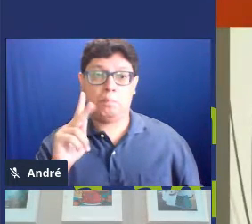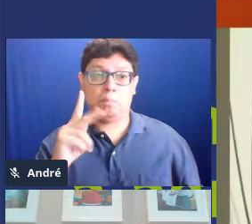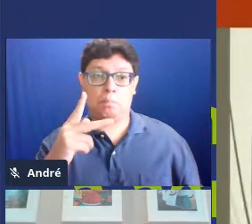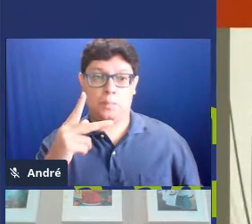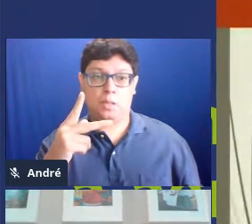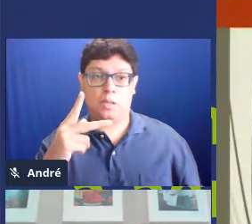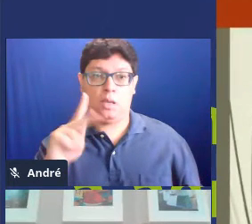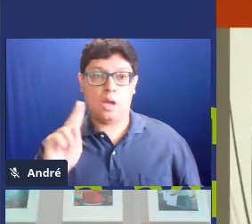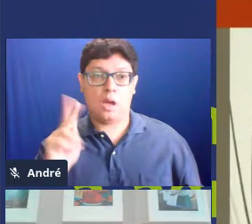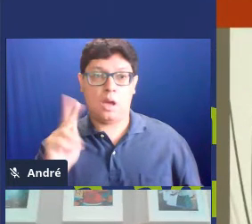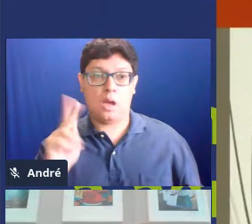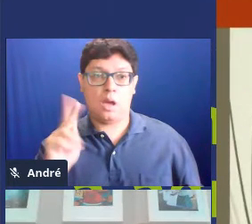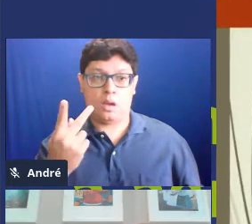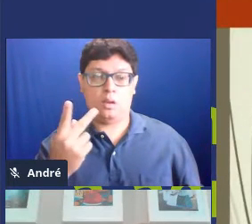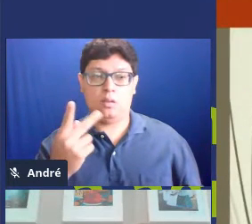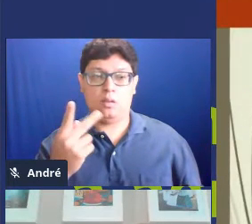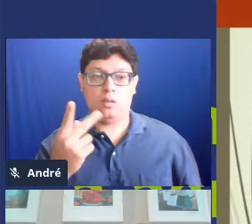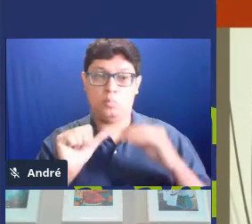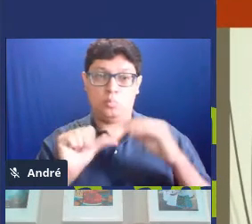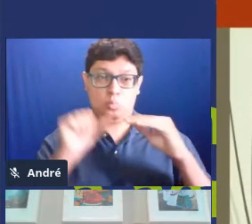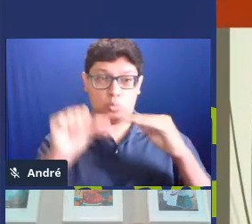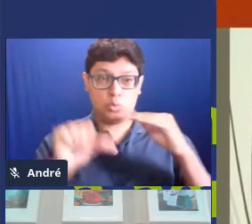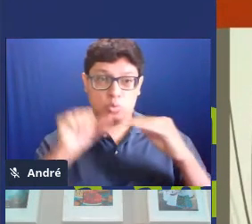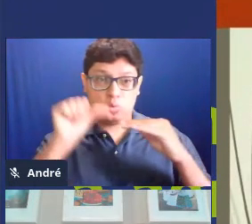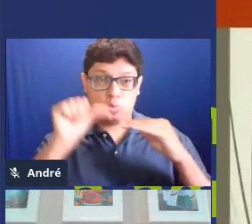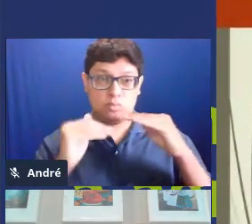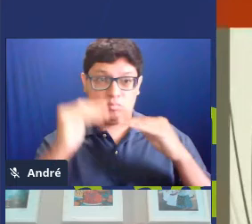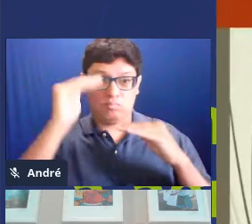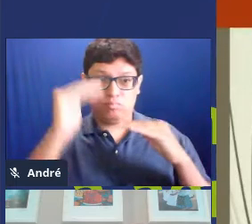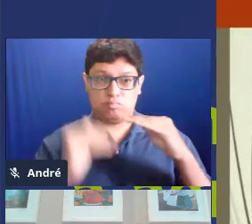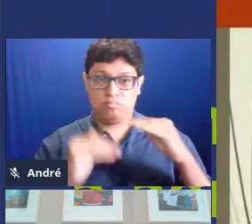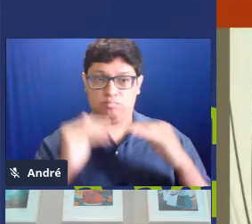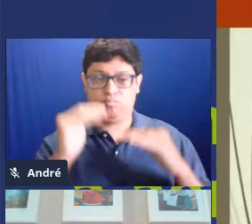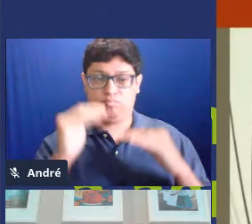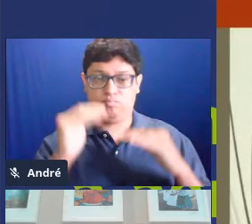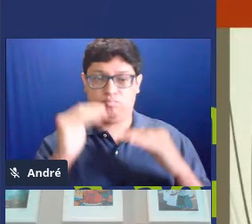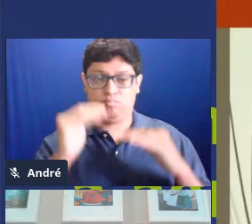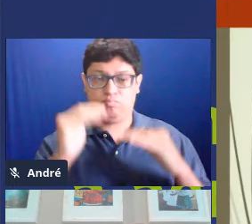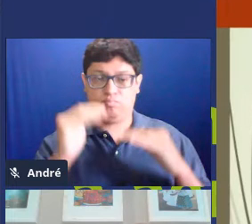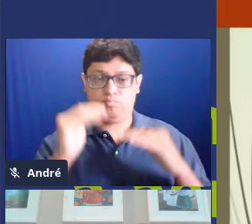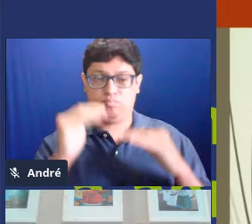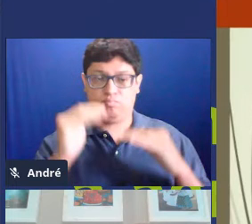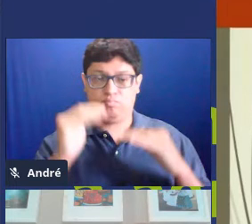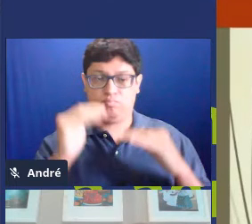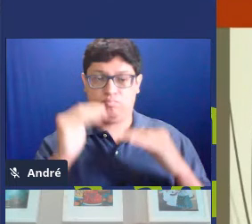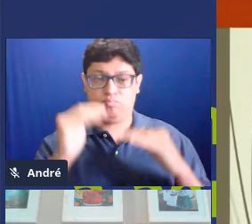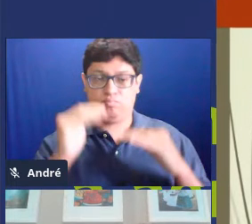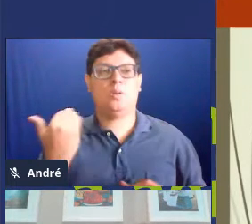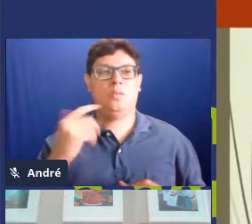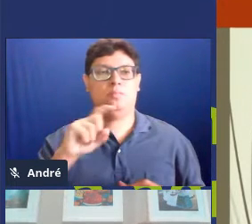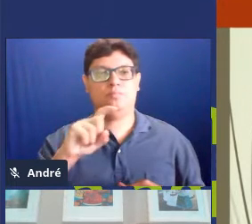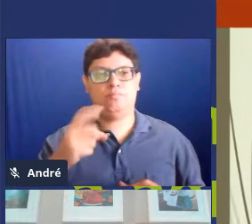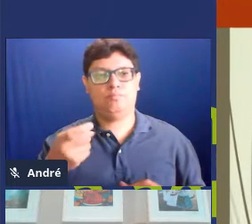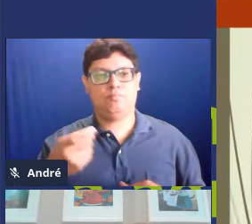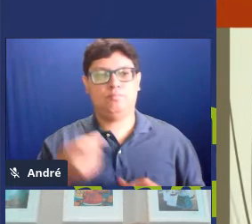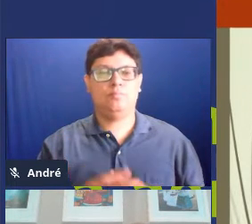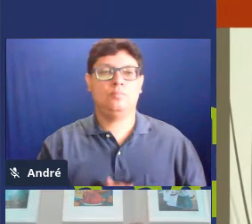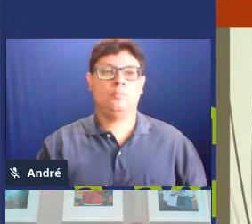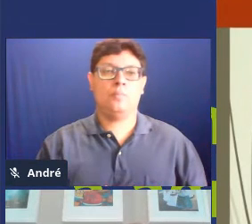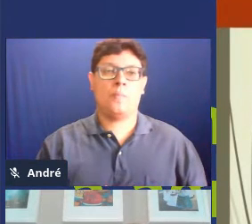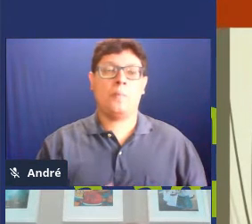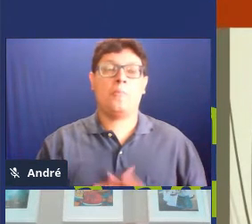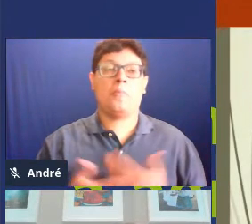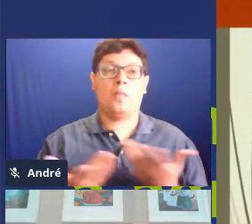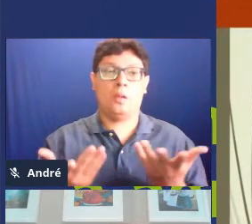transcriptoma, você consegue obter pistas do que pode estar acontecendo para eu ter ideias de como